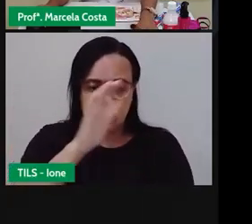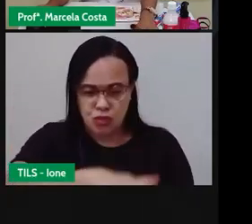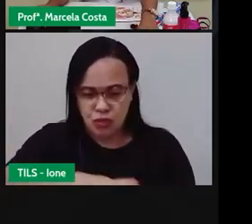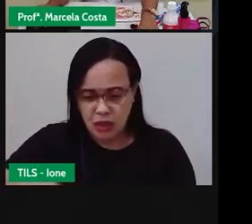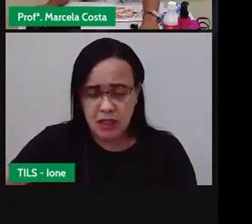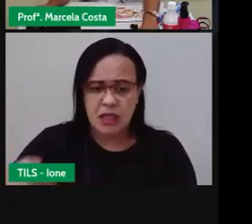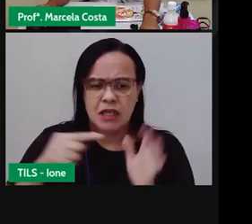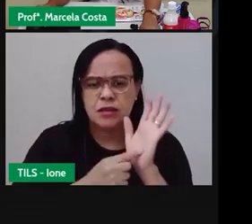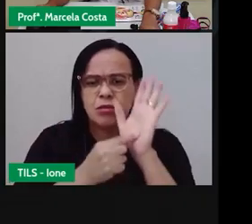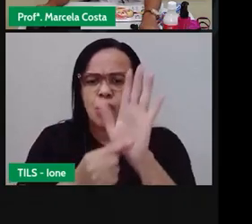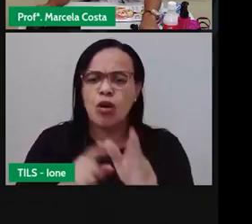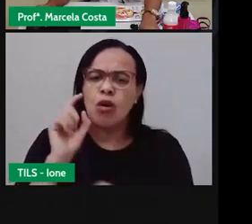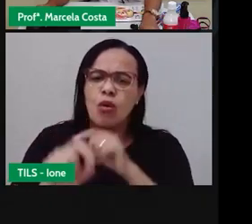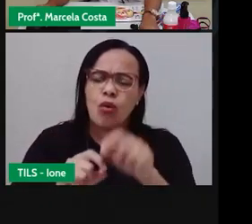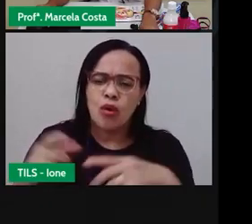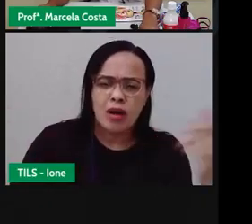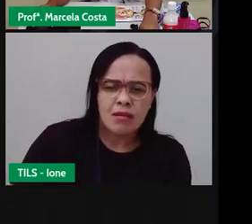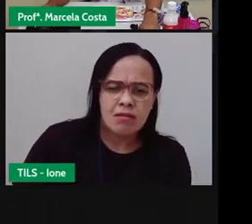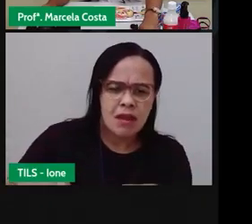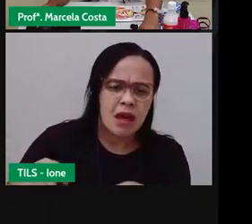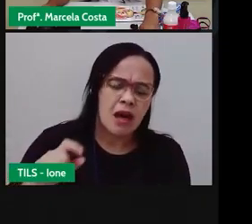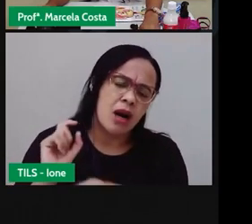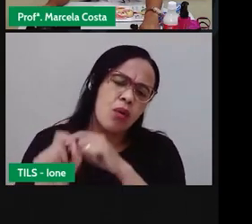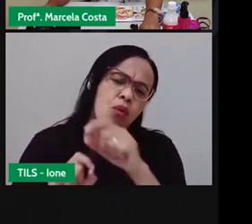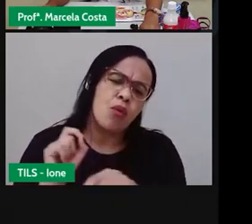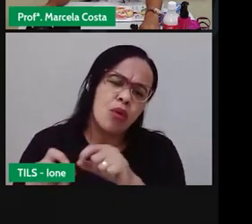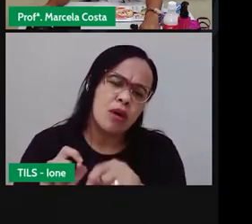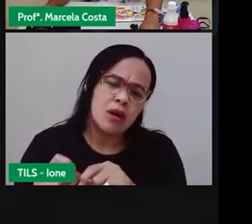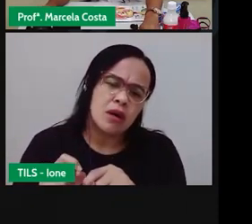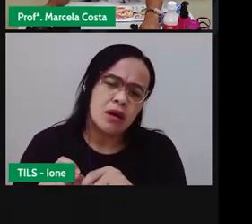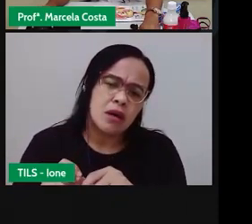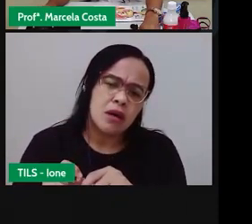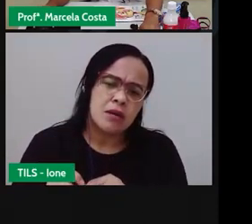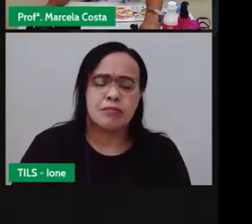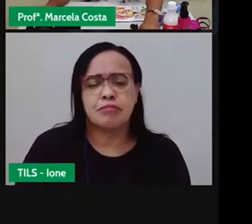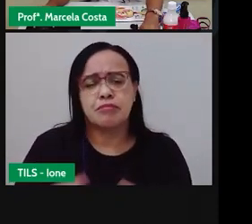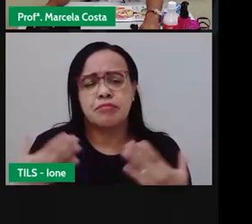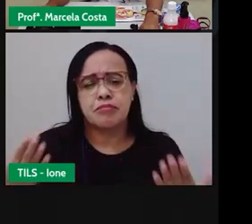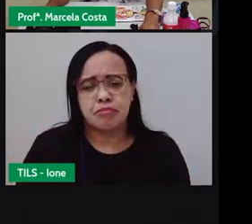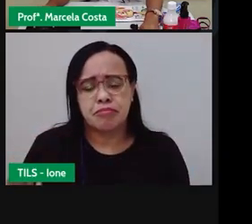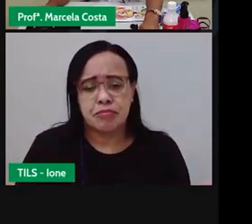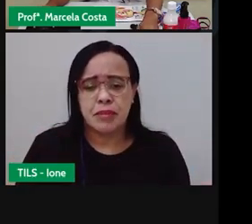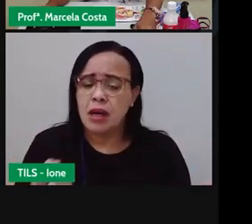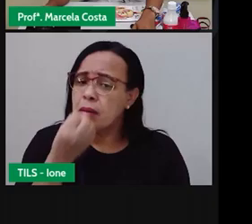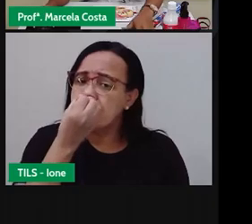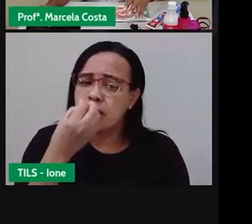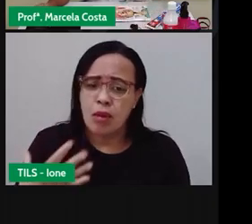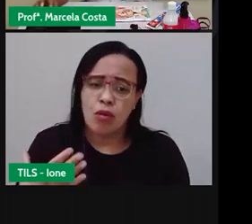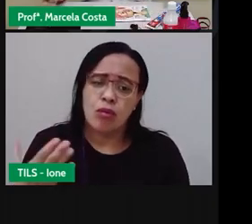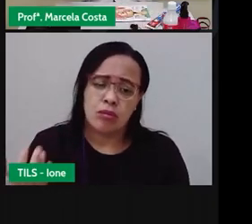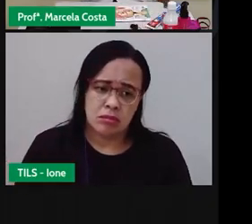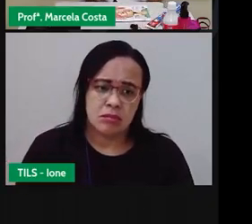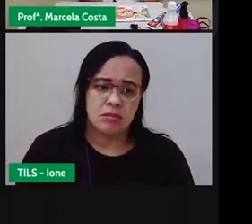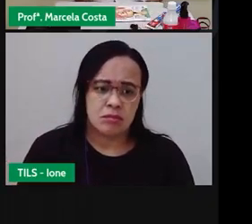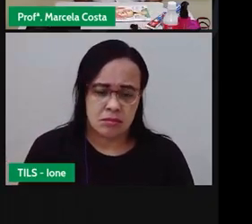possível. Ai, seria tão bom. Não iríamos mais questionar.